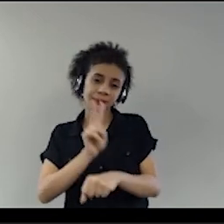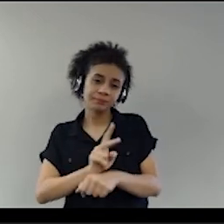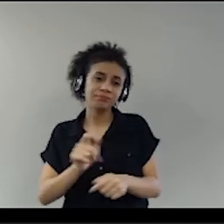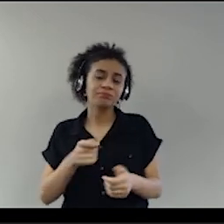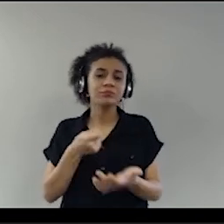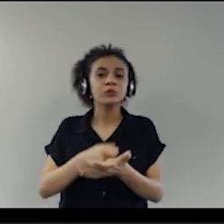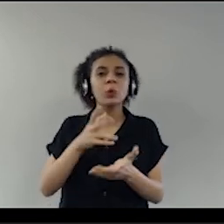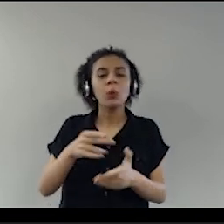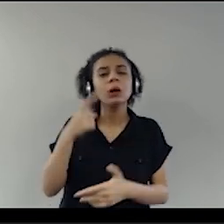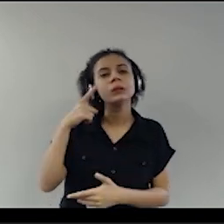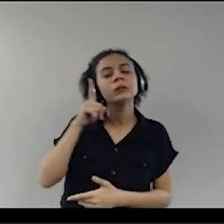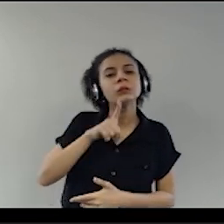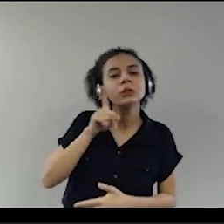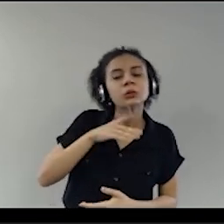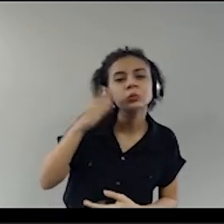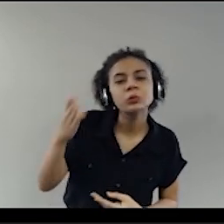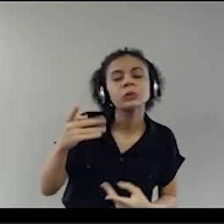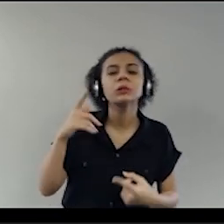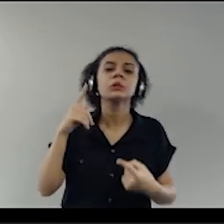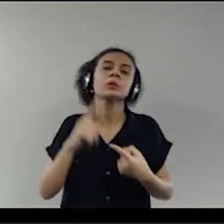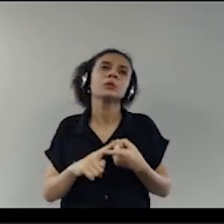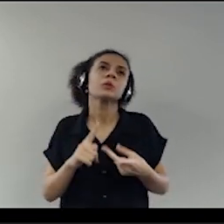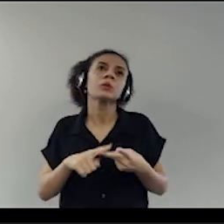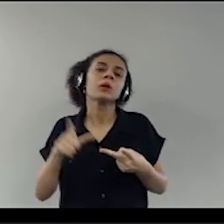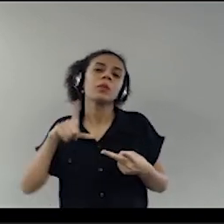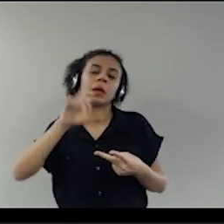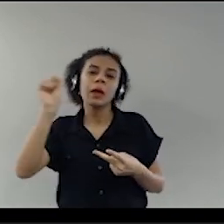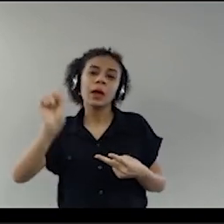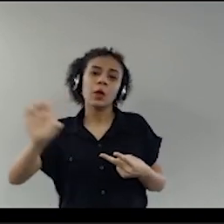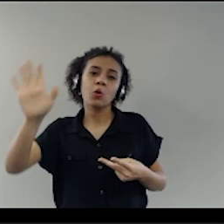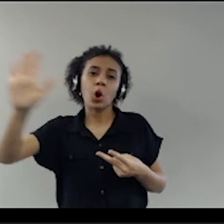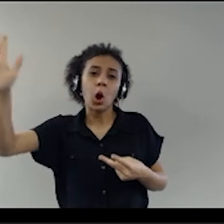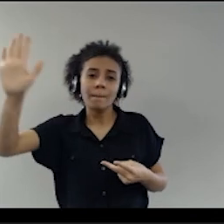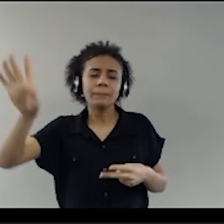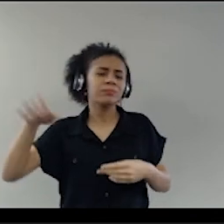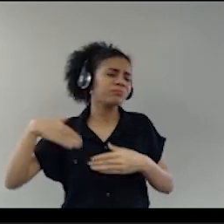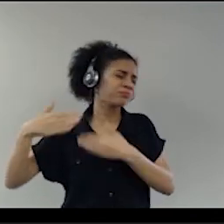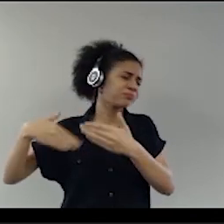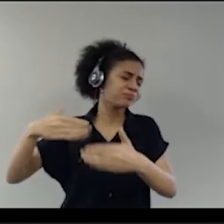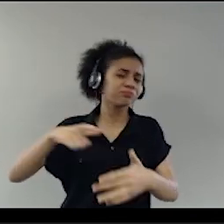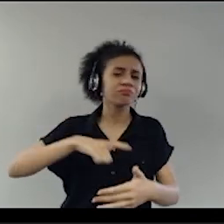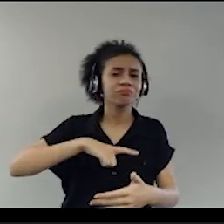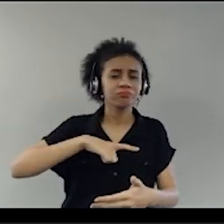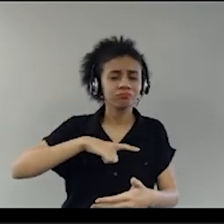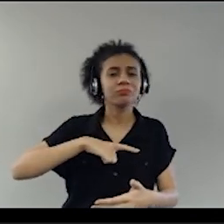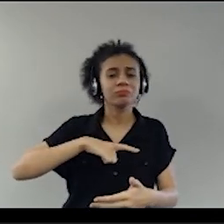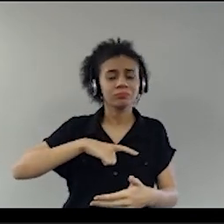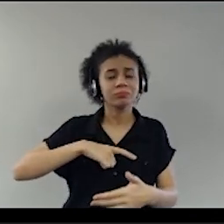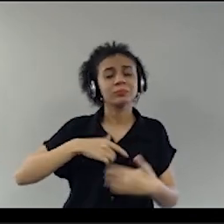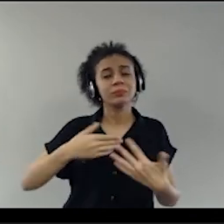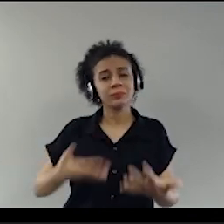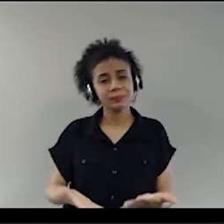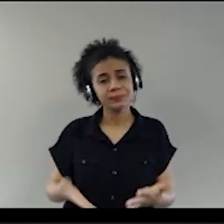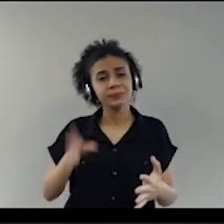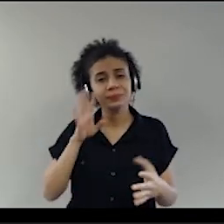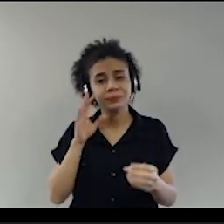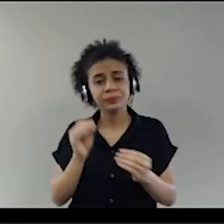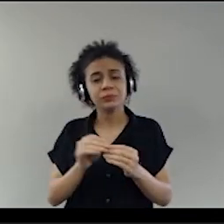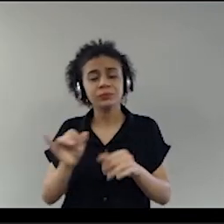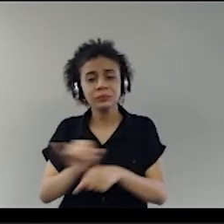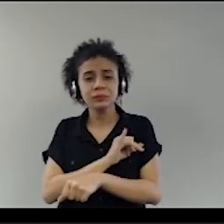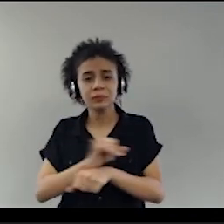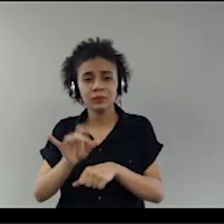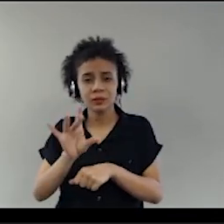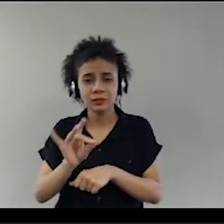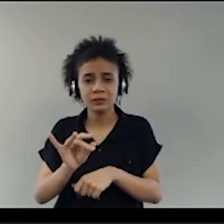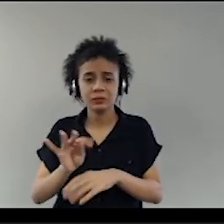nos Estados Unidos, a exemplo do que existe na Europa e assim por diante. Isso conformado com uma estratégia de